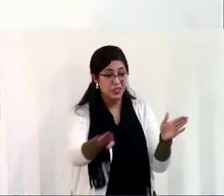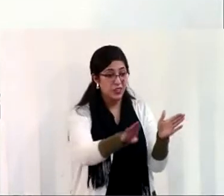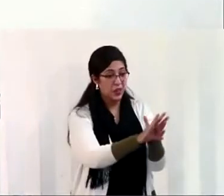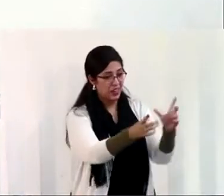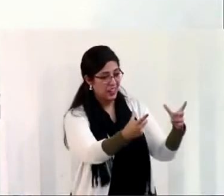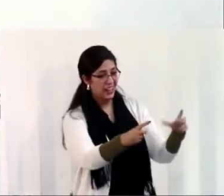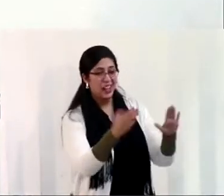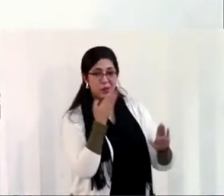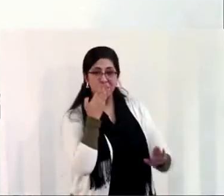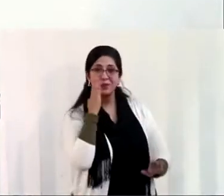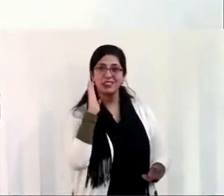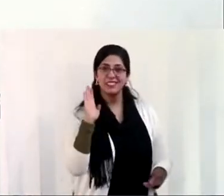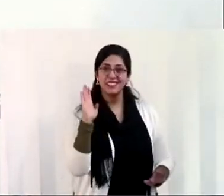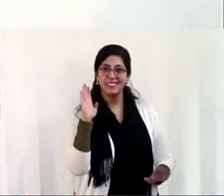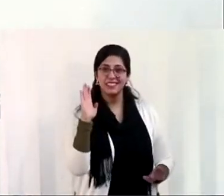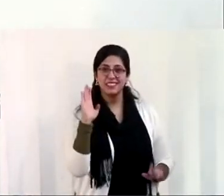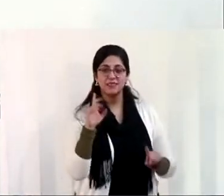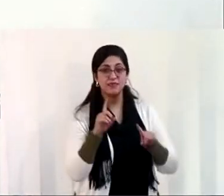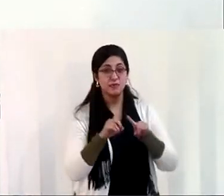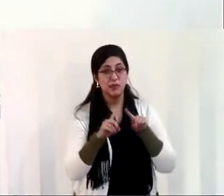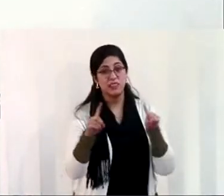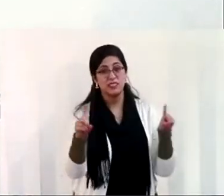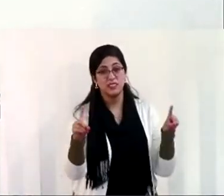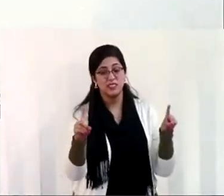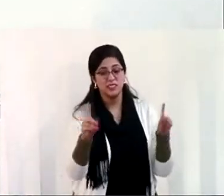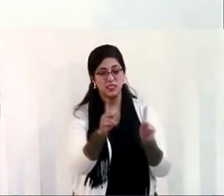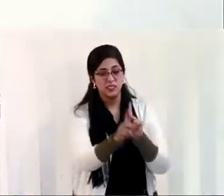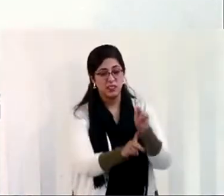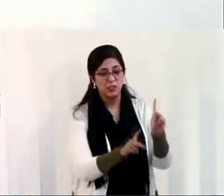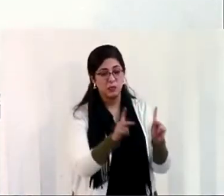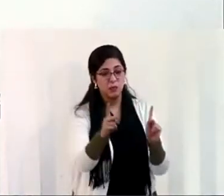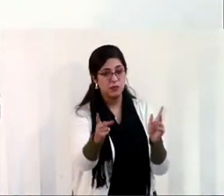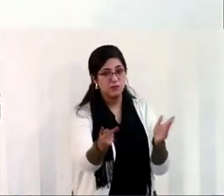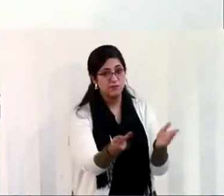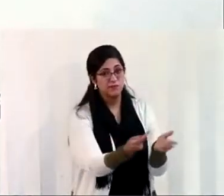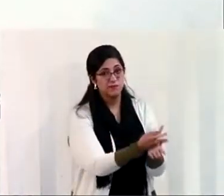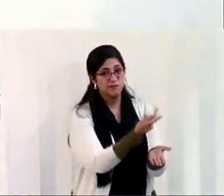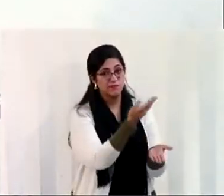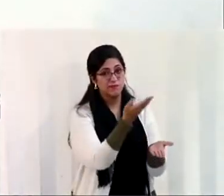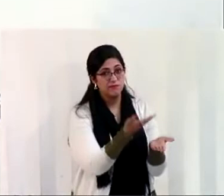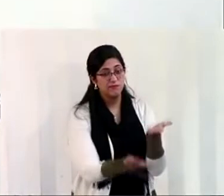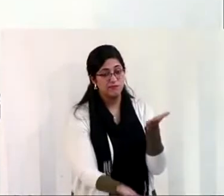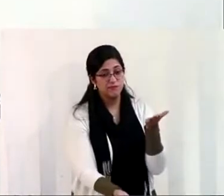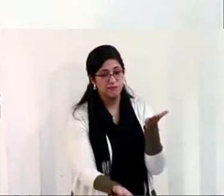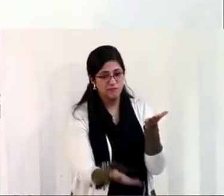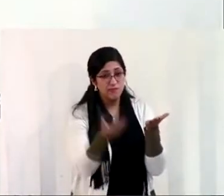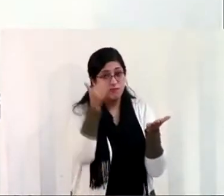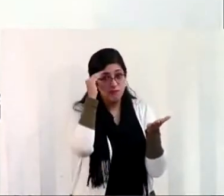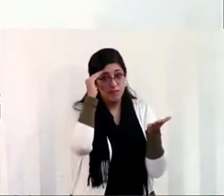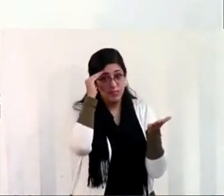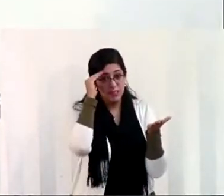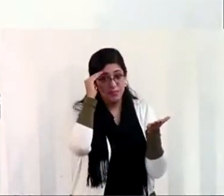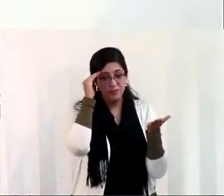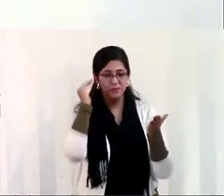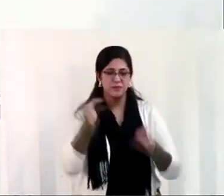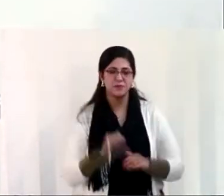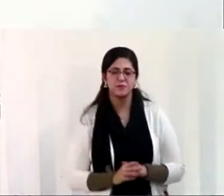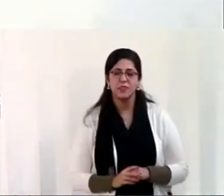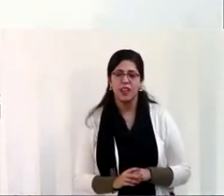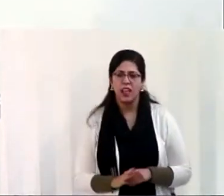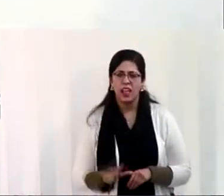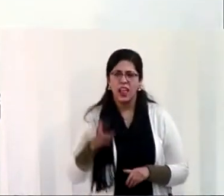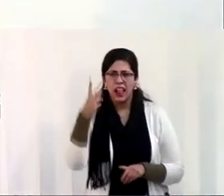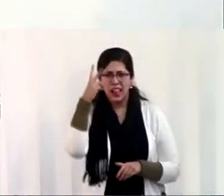conta da aliança que um dia Salomão fez com o povo, os fenícios. Os fenícios adoravam a Baal, os